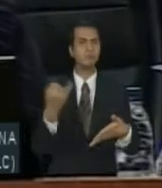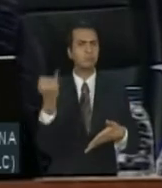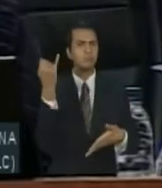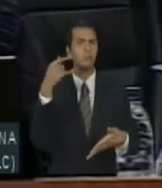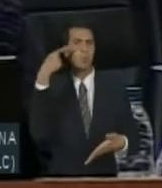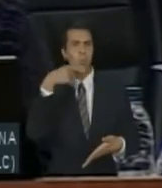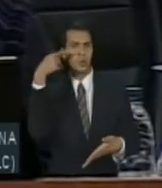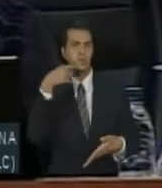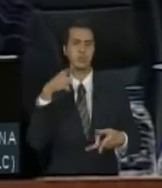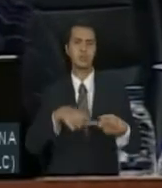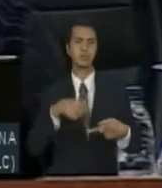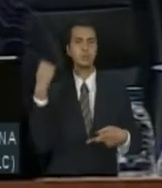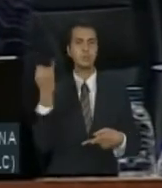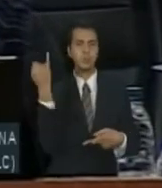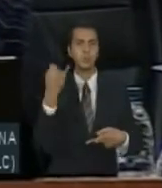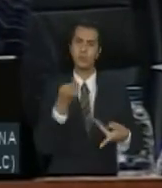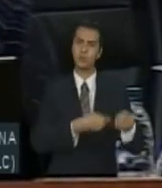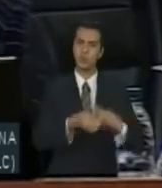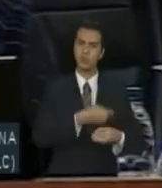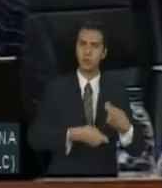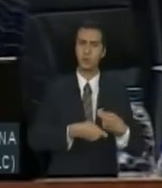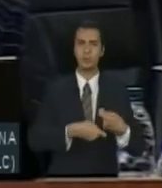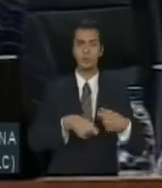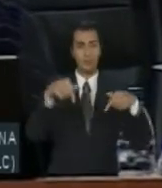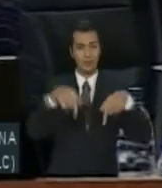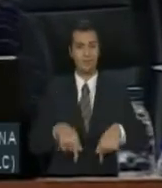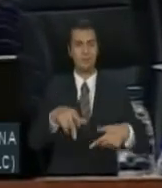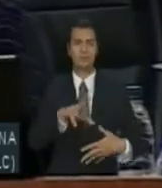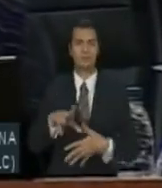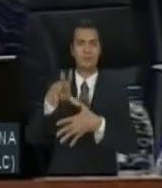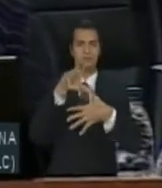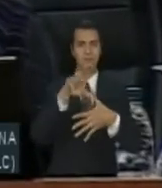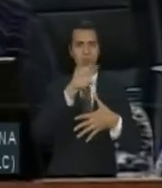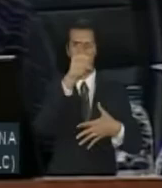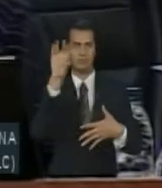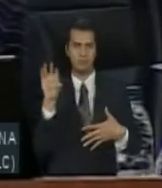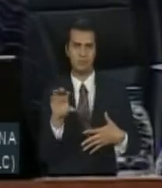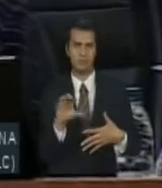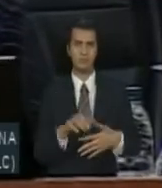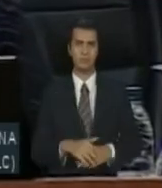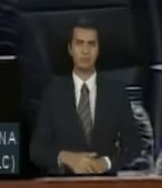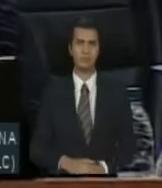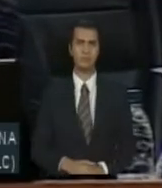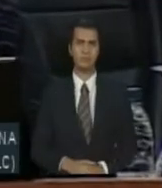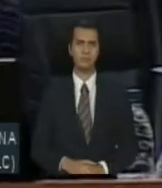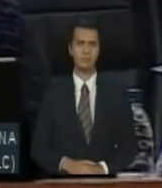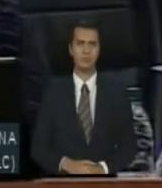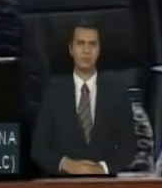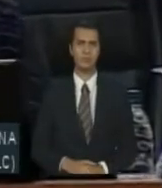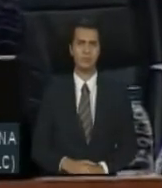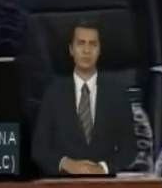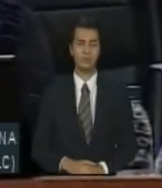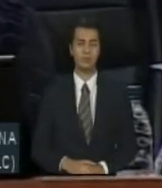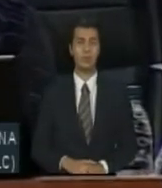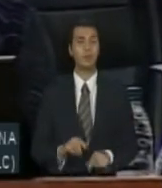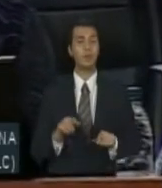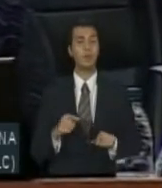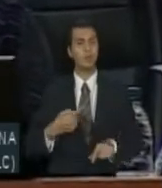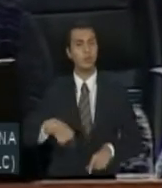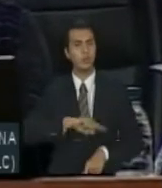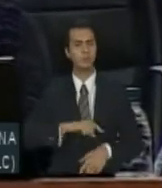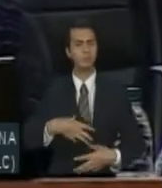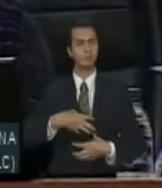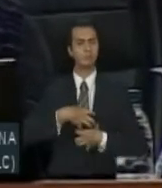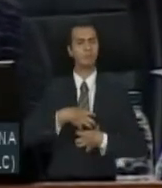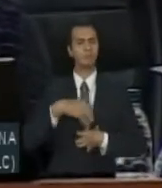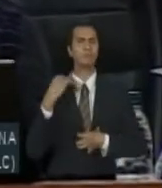grande envergadura na nossa região. Esse, para mim, é o significado maior da comunidade